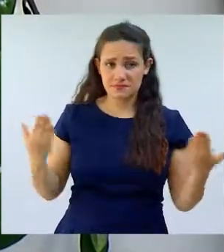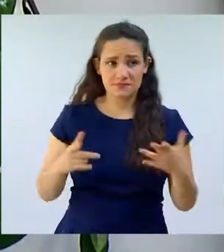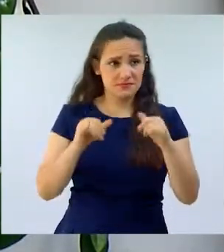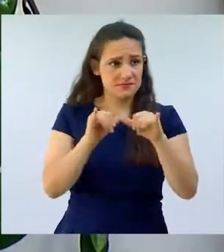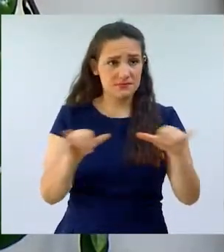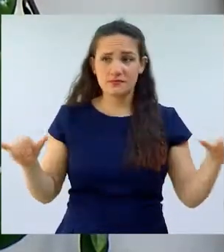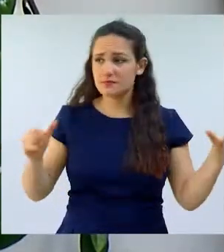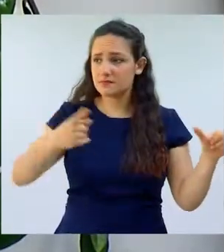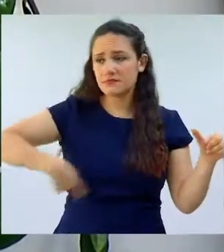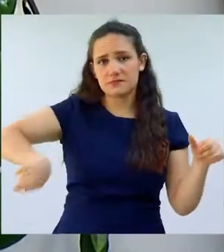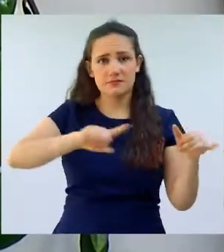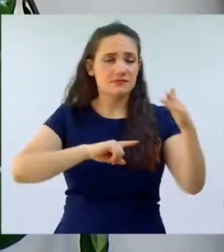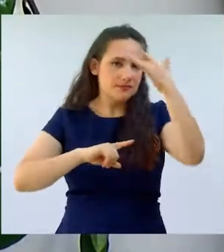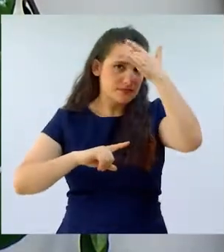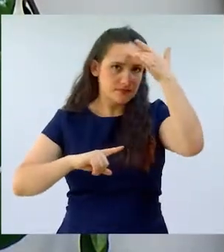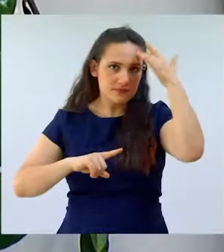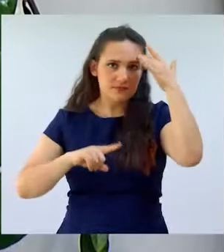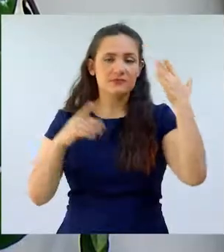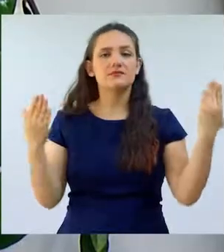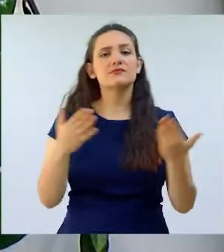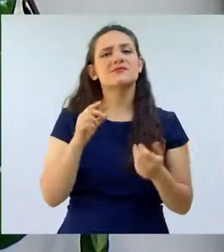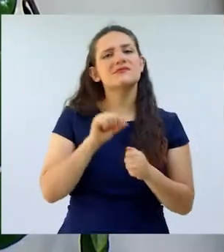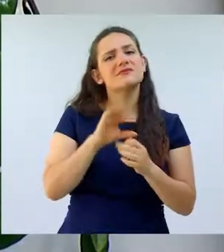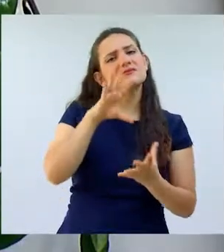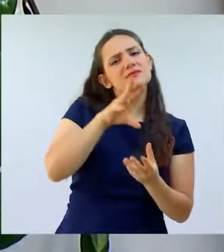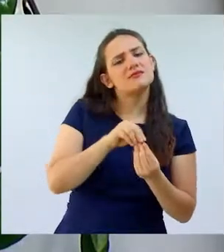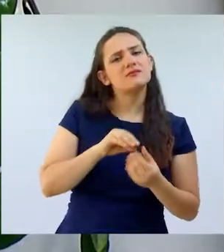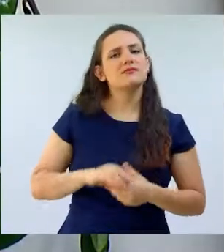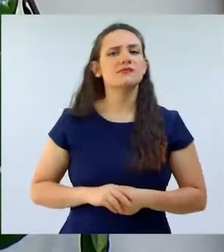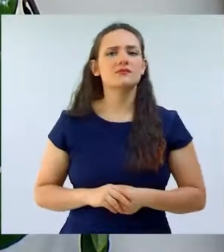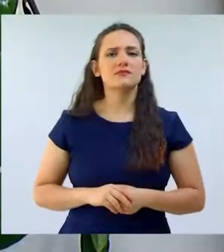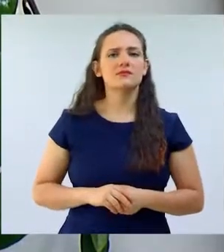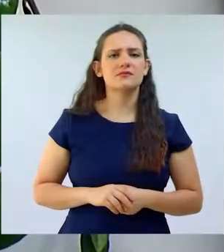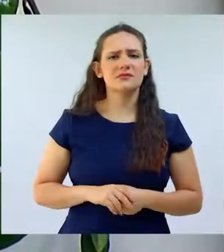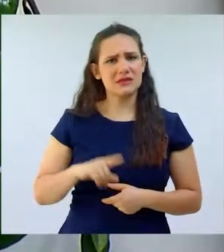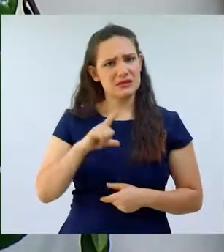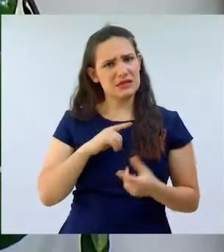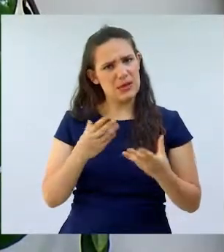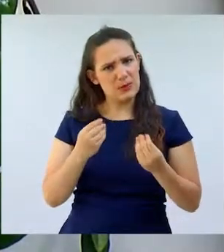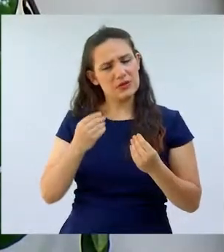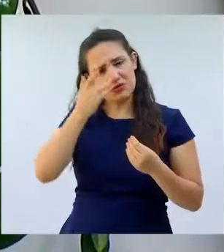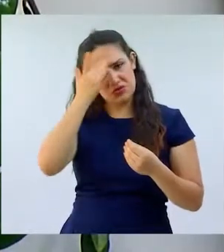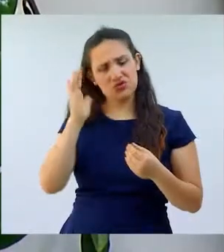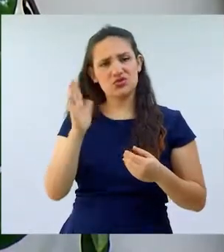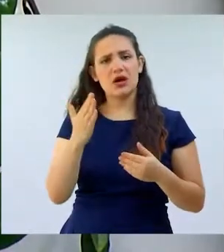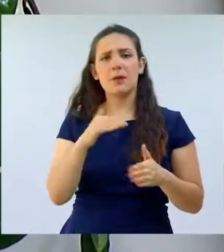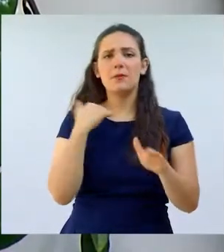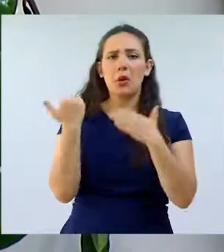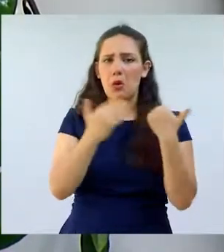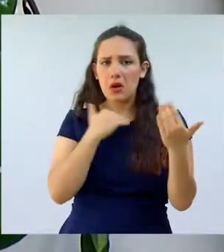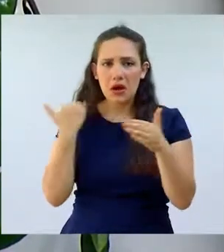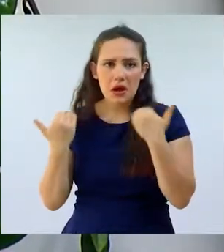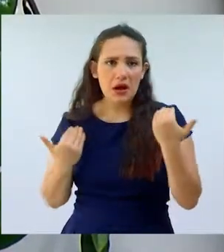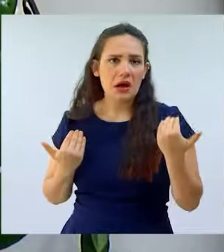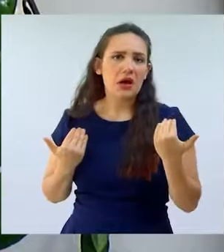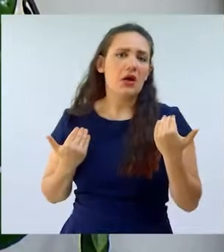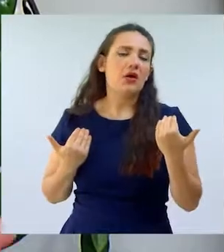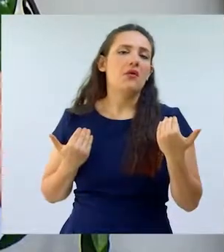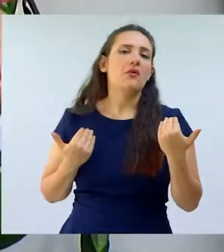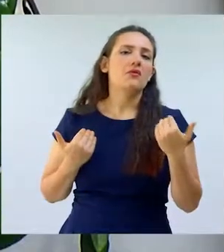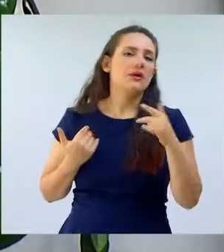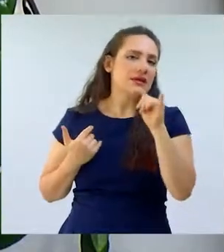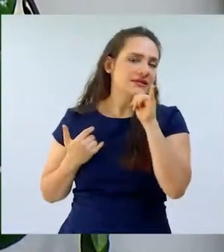pudesse fechar, para quem nos acompanha, se você pudesse ser sucinto, porque inclusive nós falamos de várias pessoas que não estão no nosso